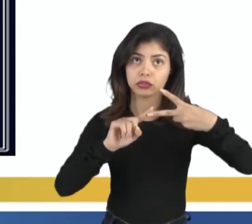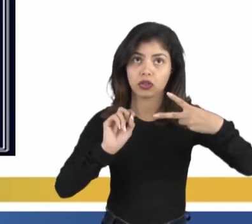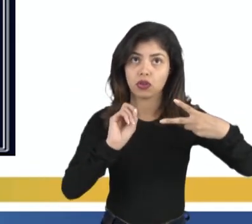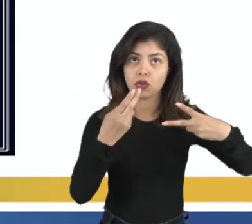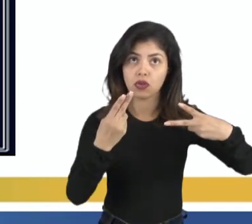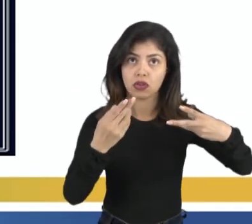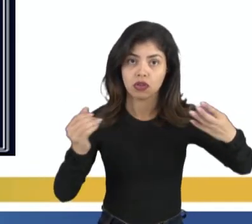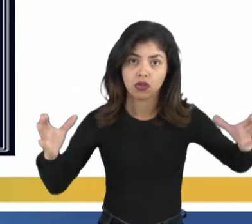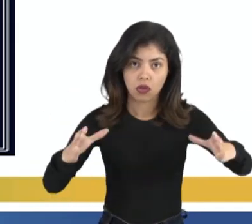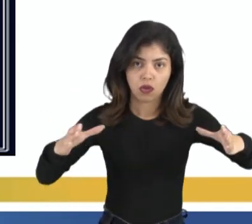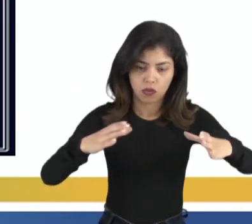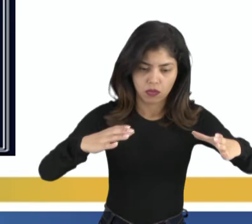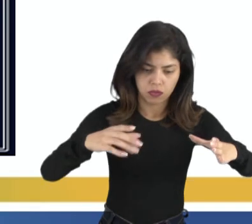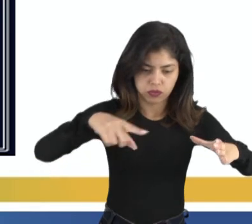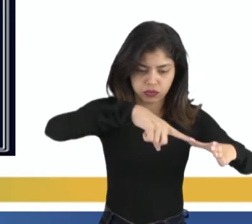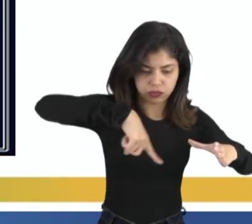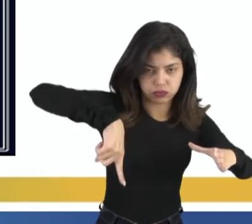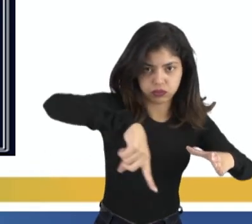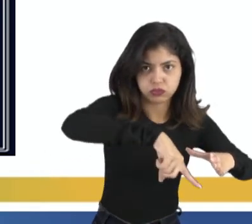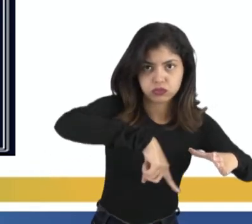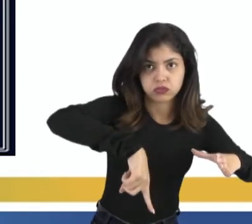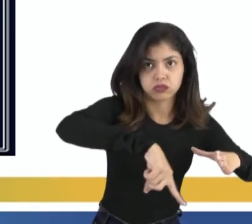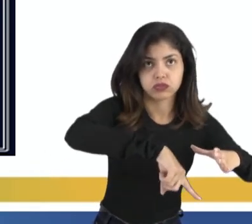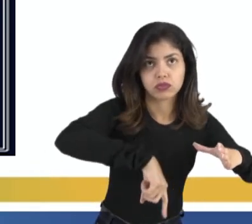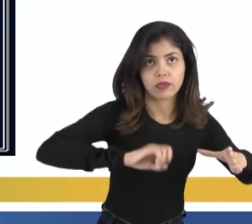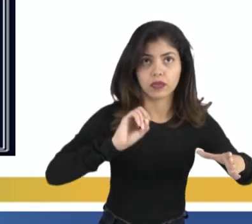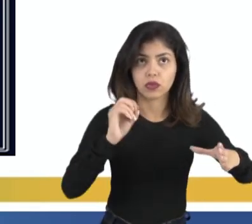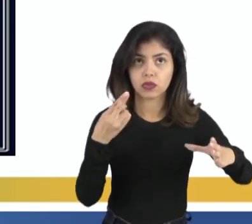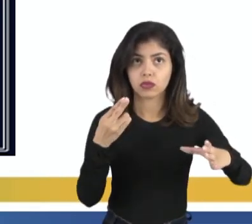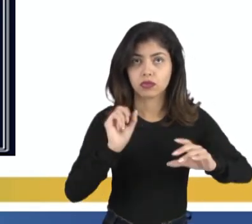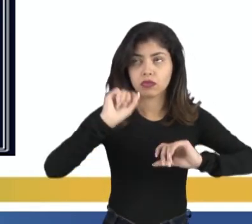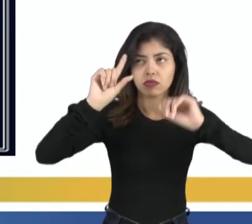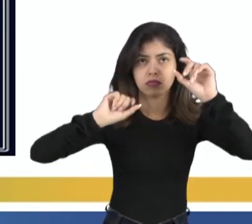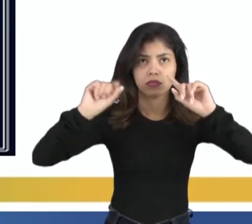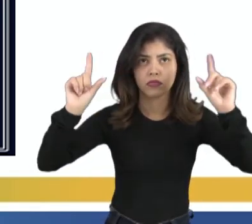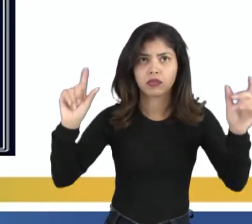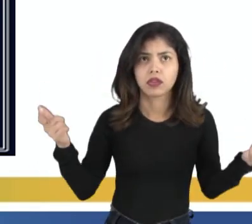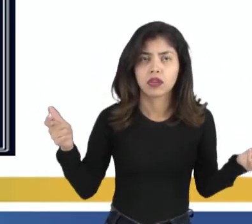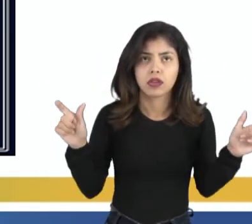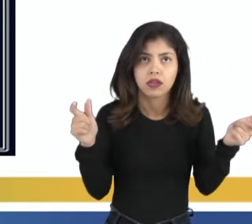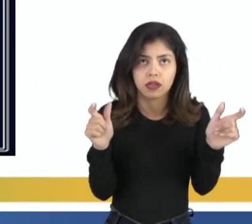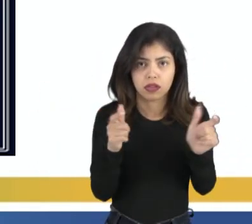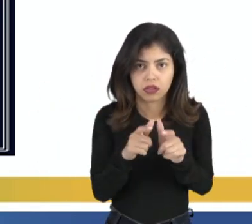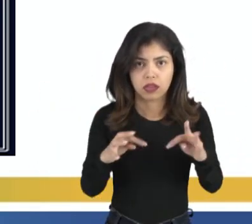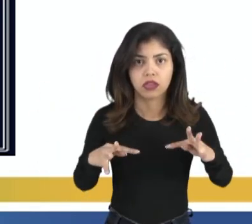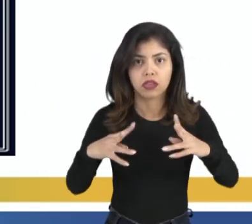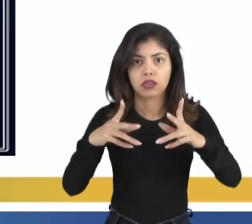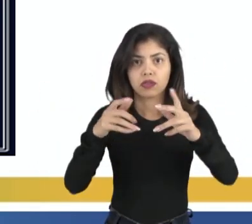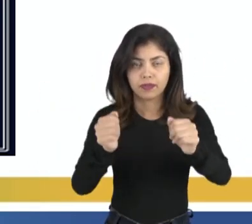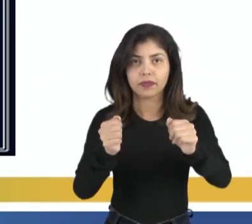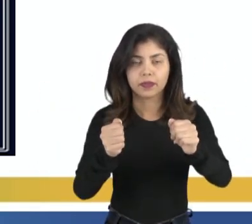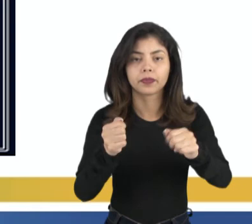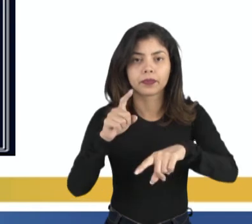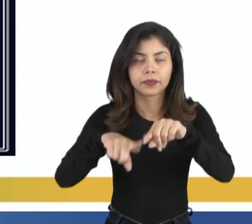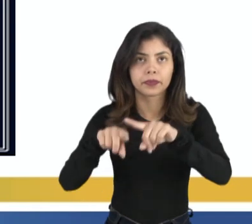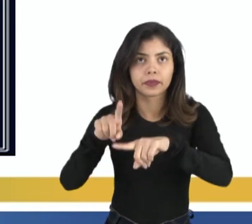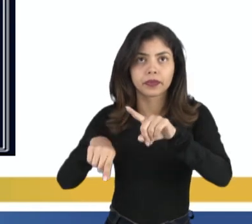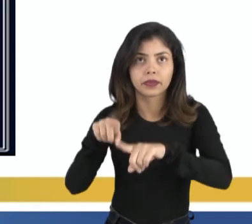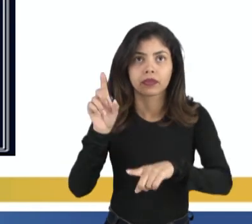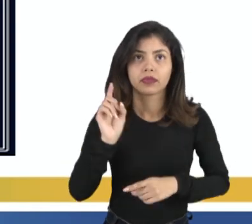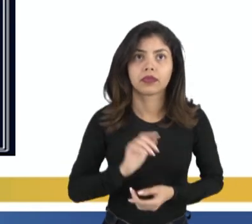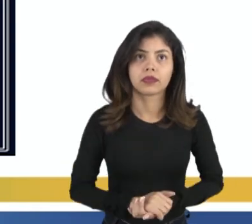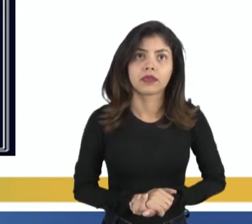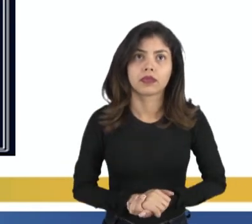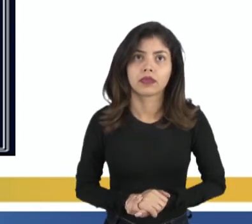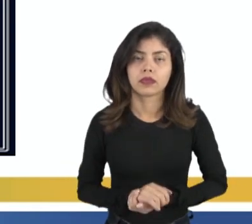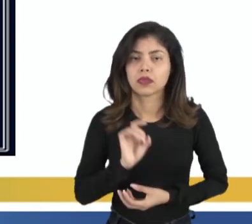caminhos ou ela vai virar um buraco negro ou ela vai virar uma estrela de nêutrons ela vai espelho ele todos os os materiais